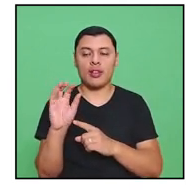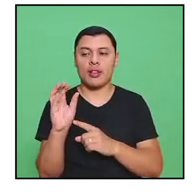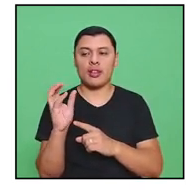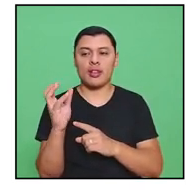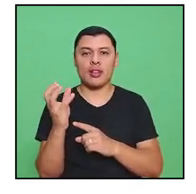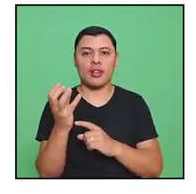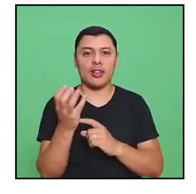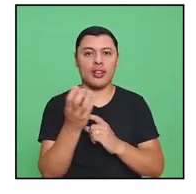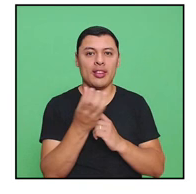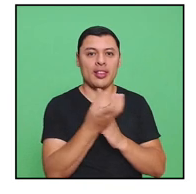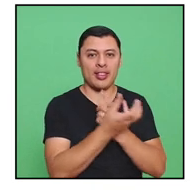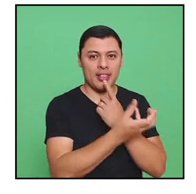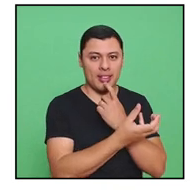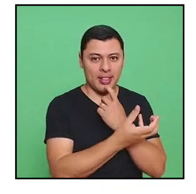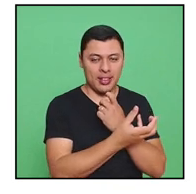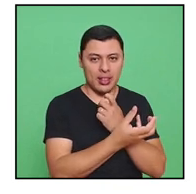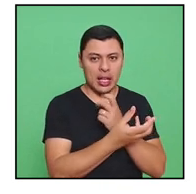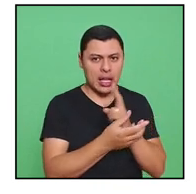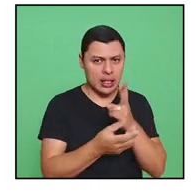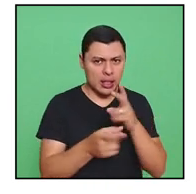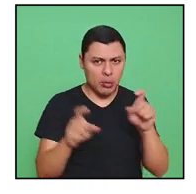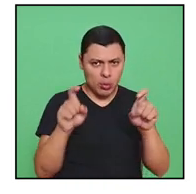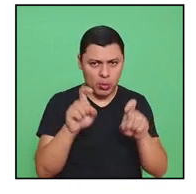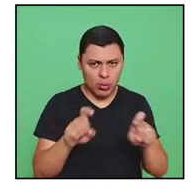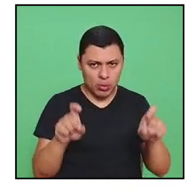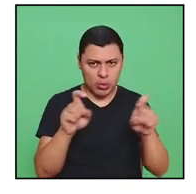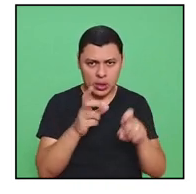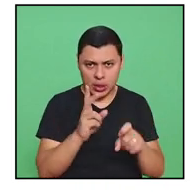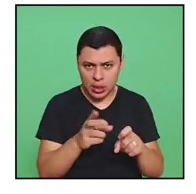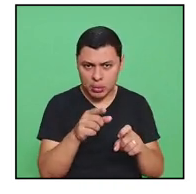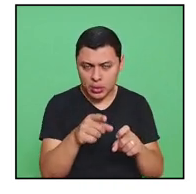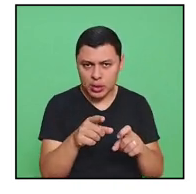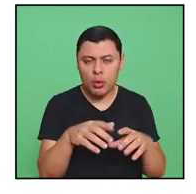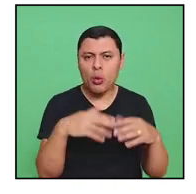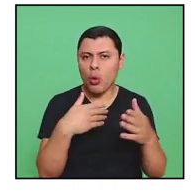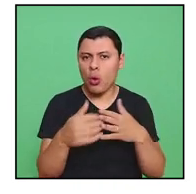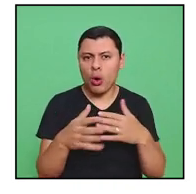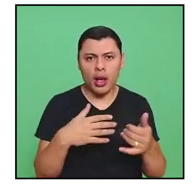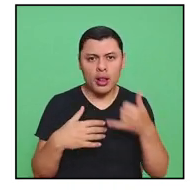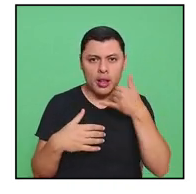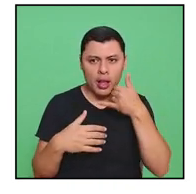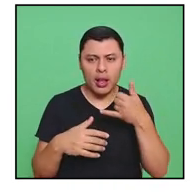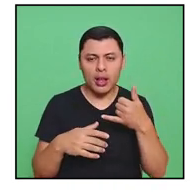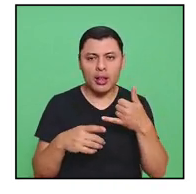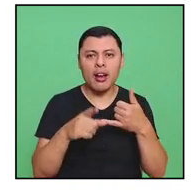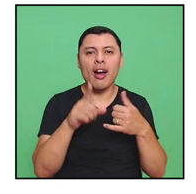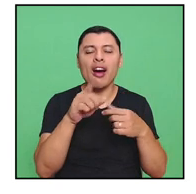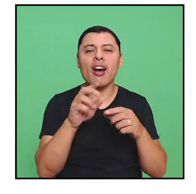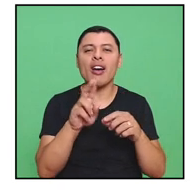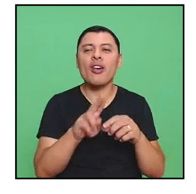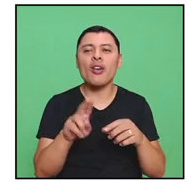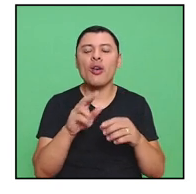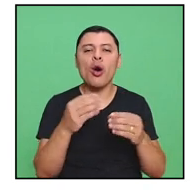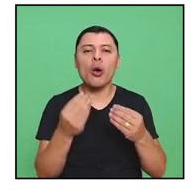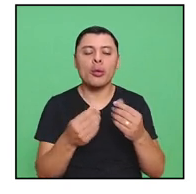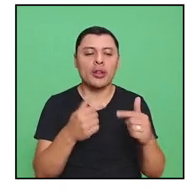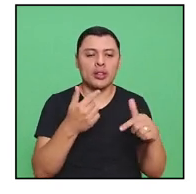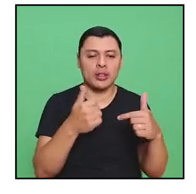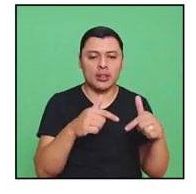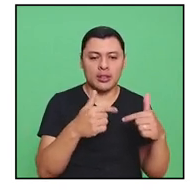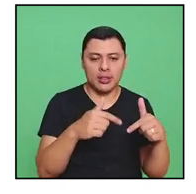visto, confrontado sempre no computador, celular ou qualquer tela? Acho que ele quer dizer mais o anteparo, assim, né? Entre o trabalho e.